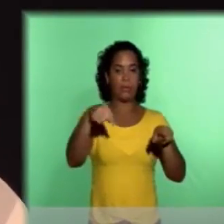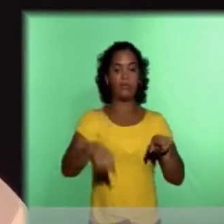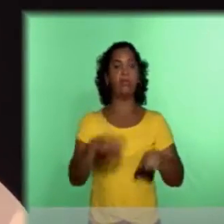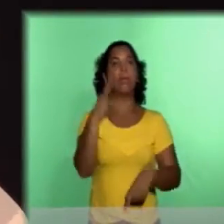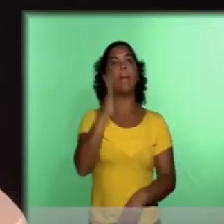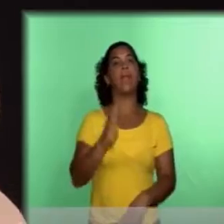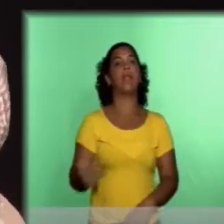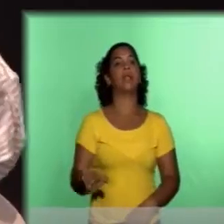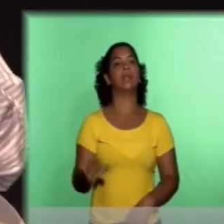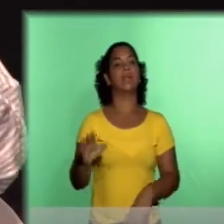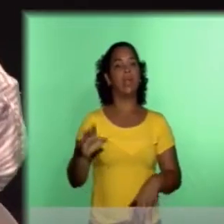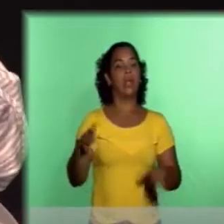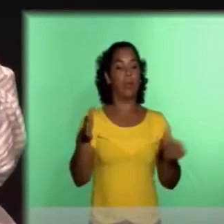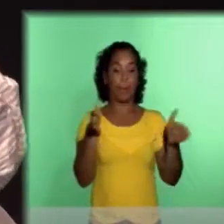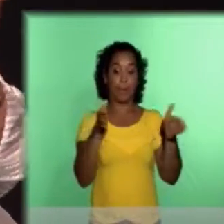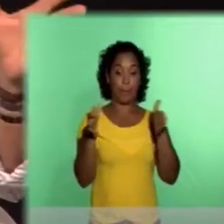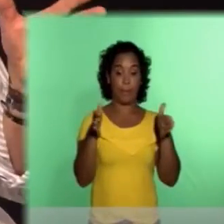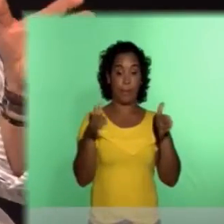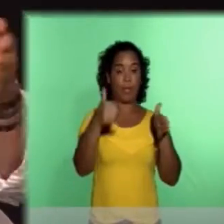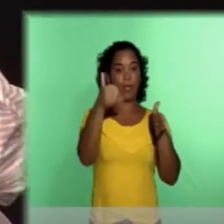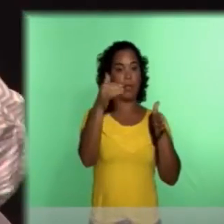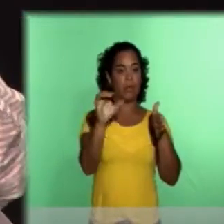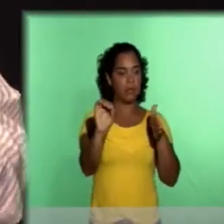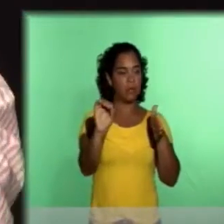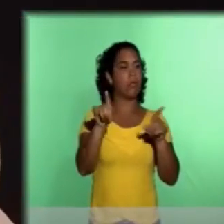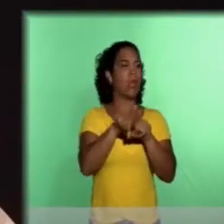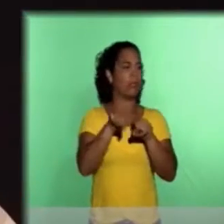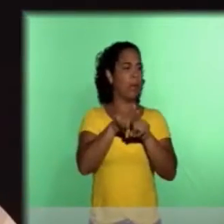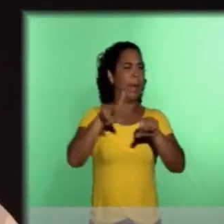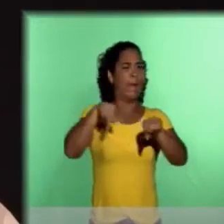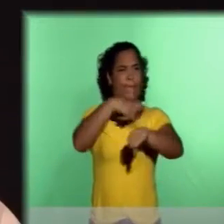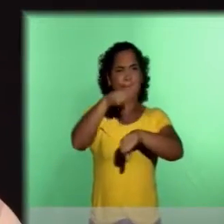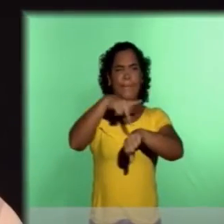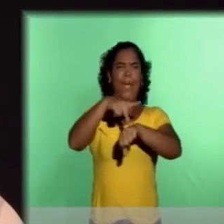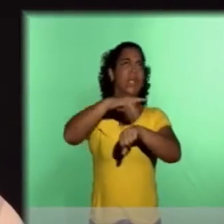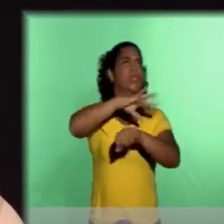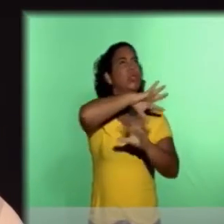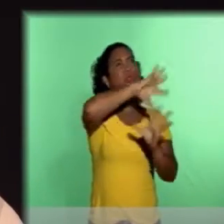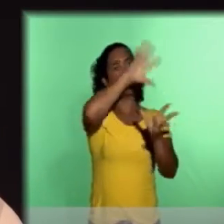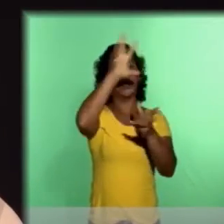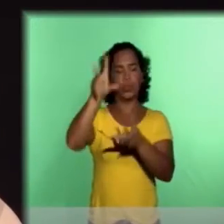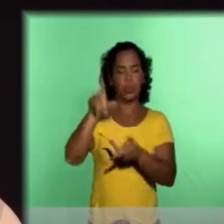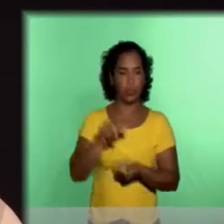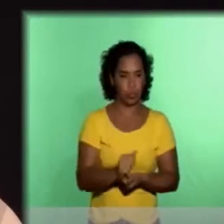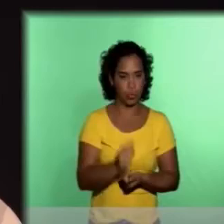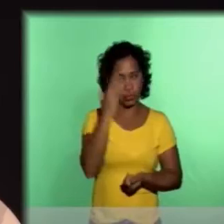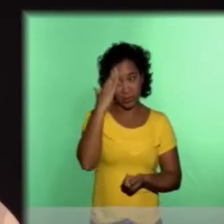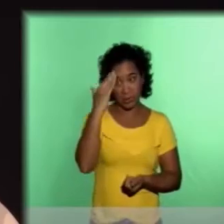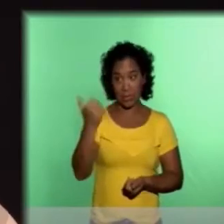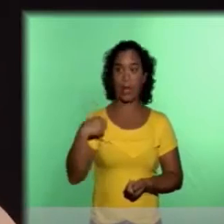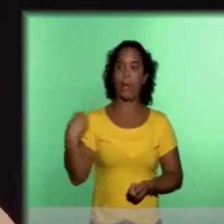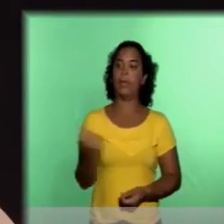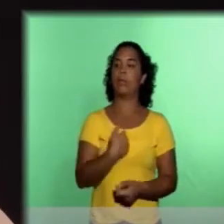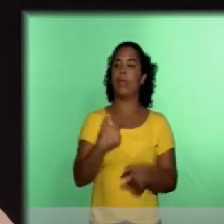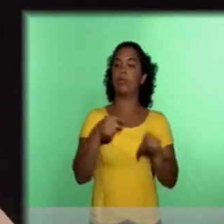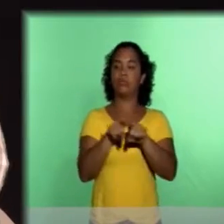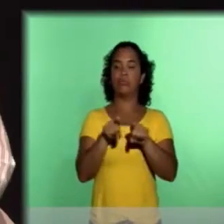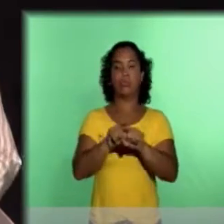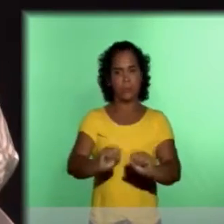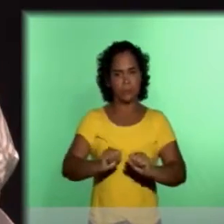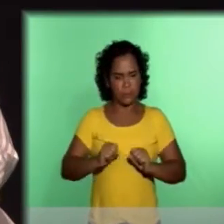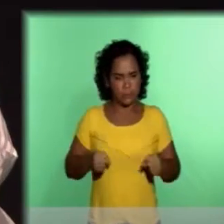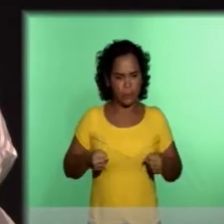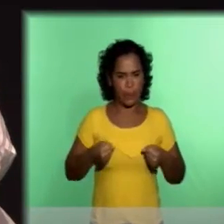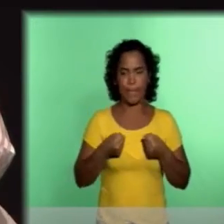conjuntura internacional que o Brasil, como todos os países, estão envolvidos e que nós precisamos fazer todo o esforço